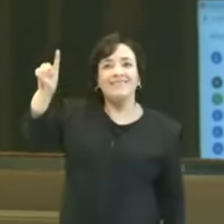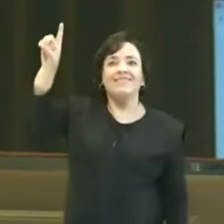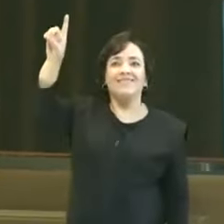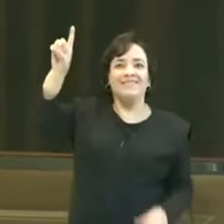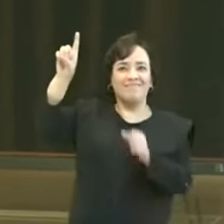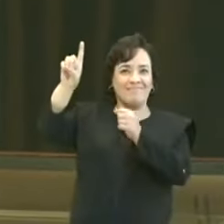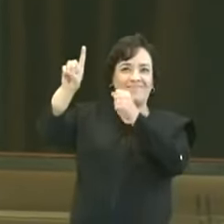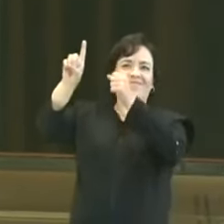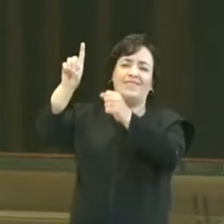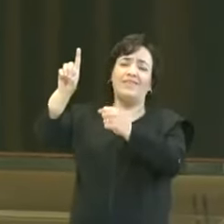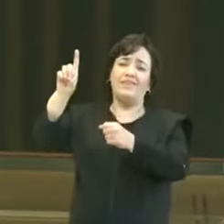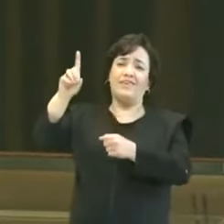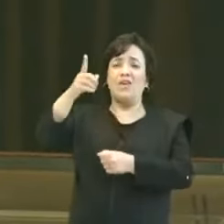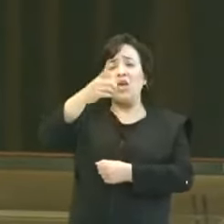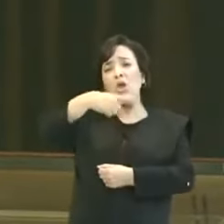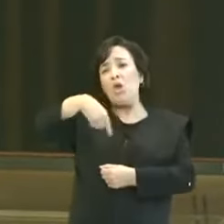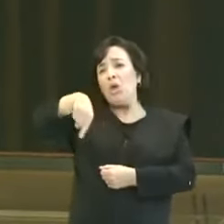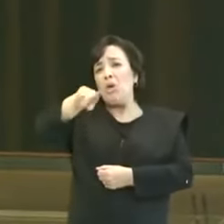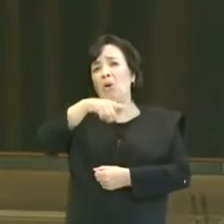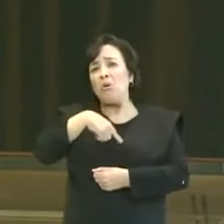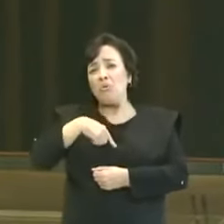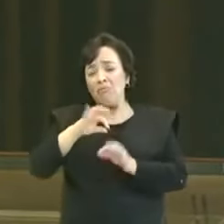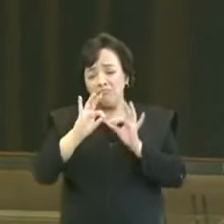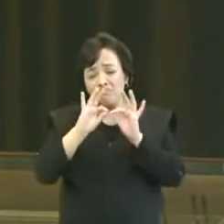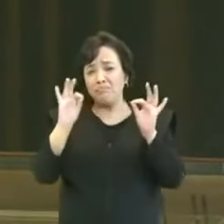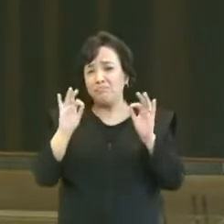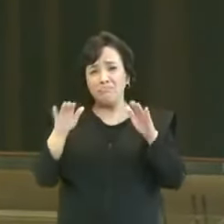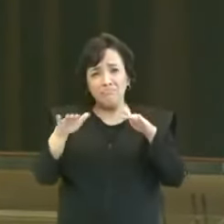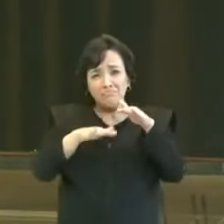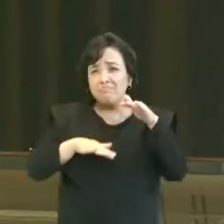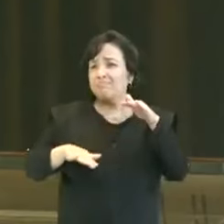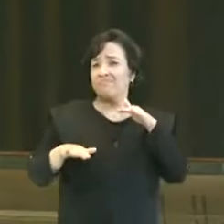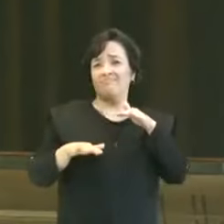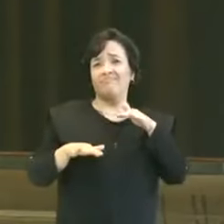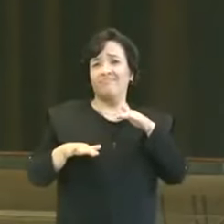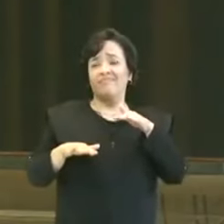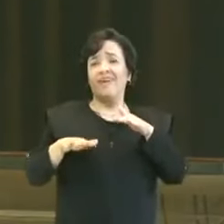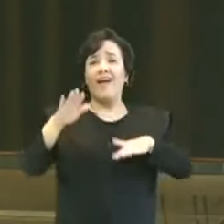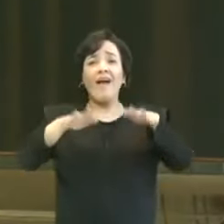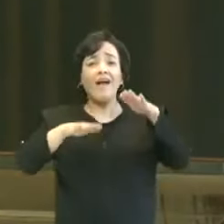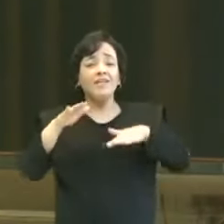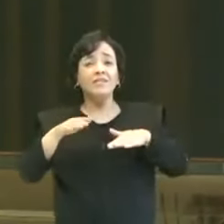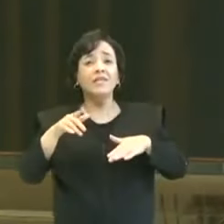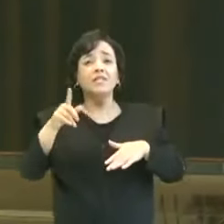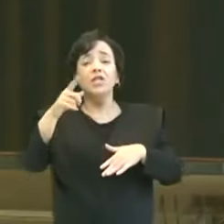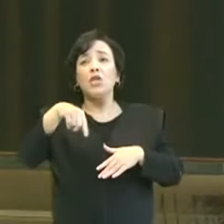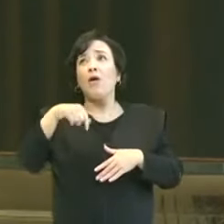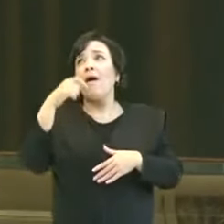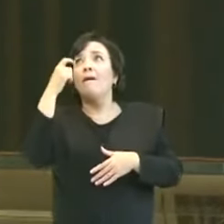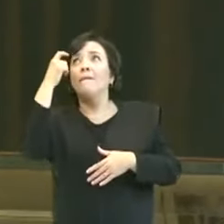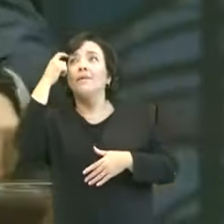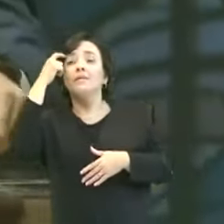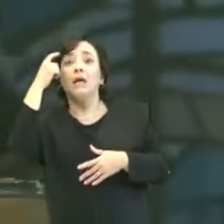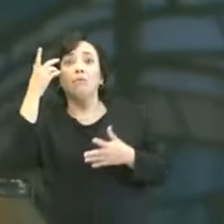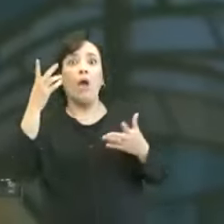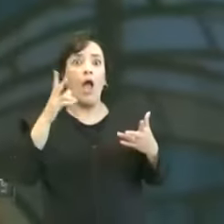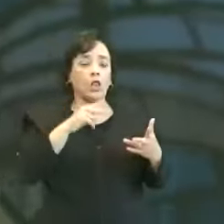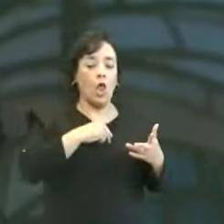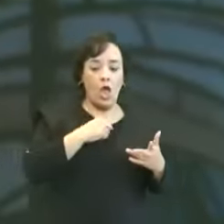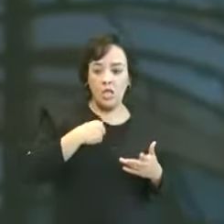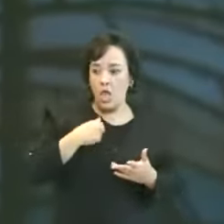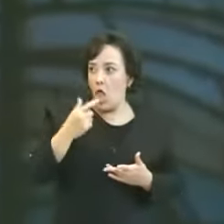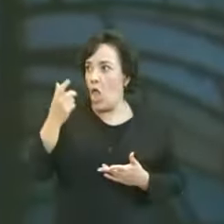Nós somos apenas coadjuvantes. E quando nós entendemos o nosso lugar nessa história,